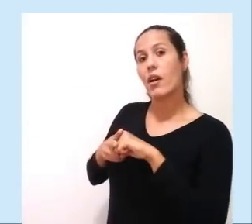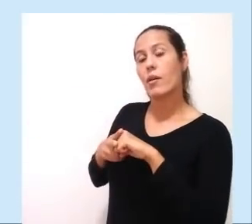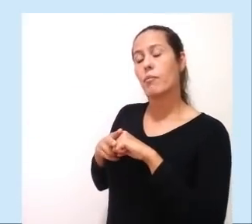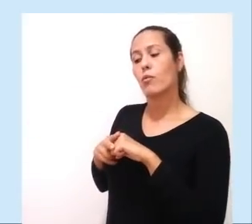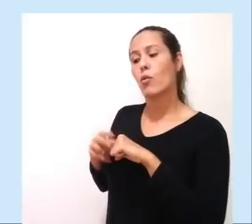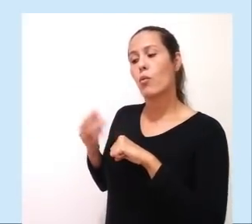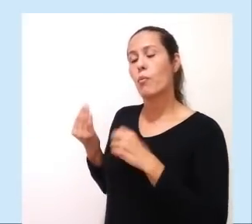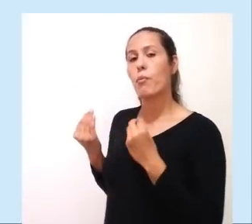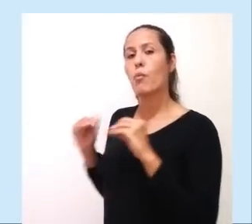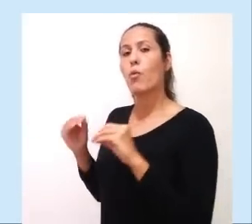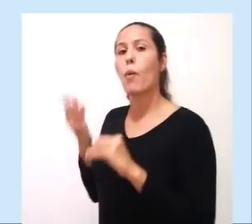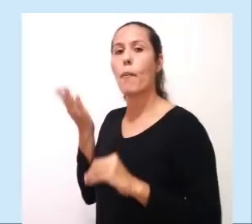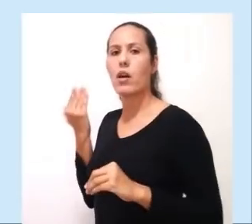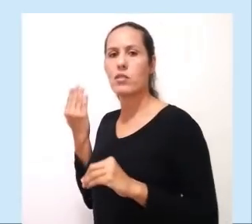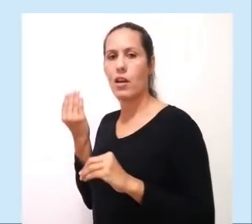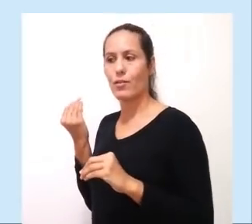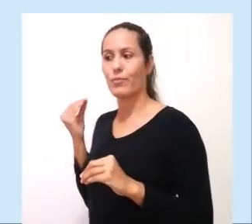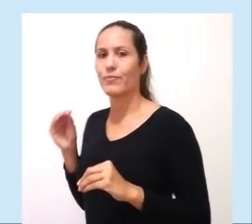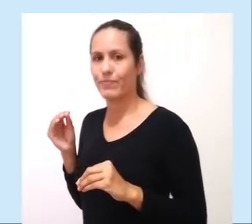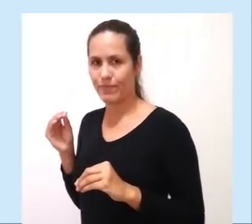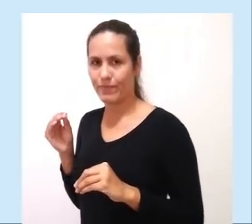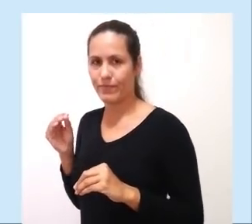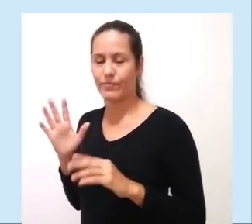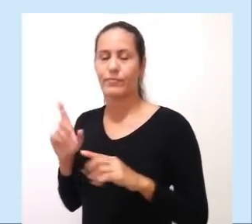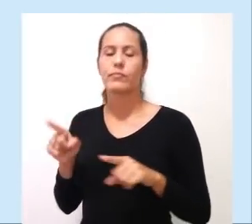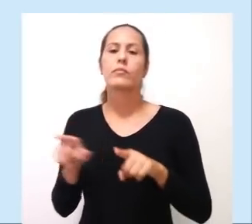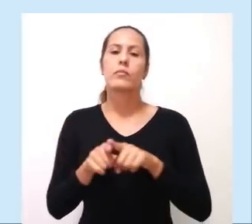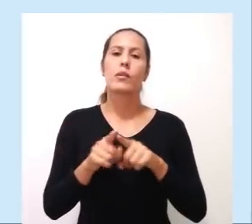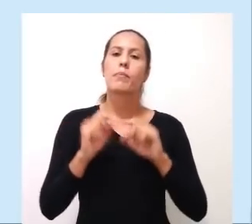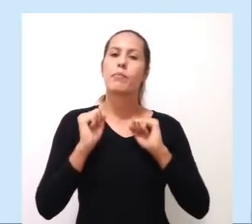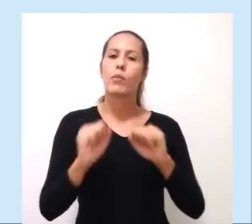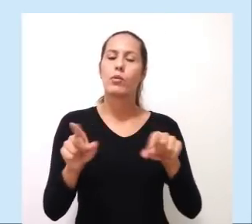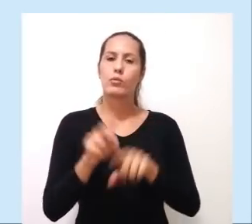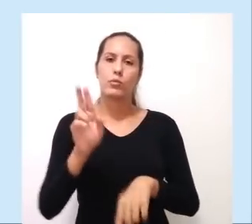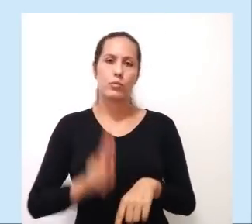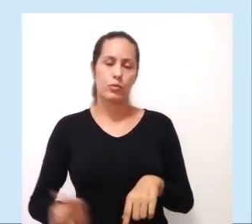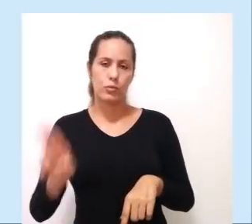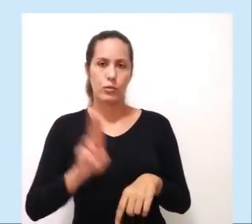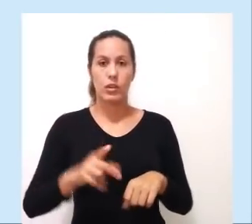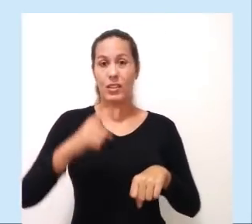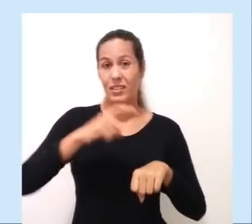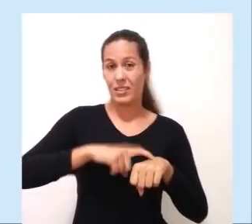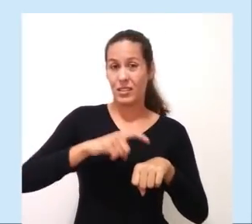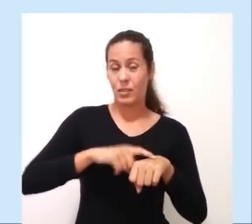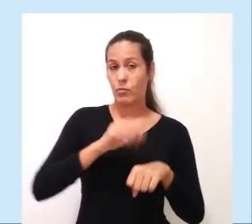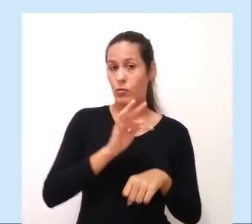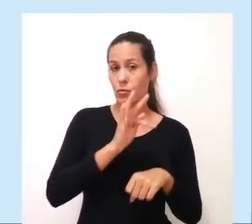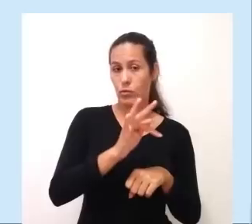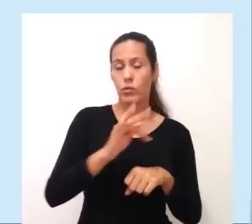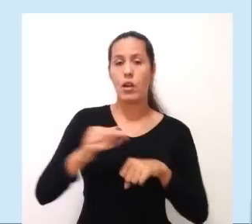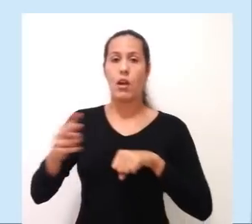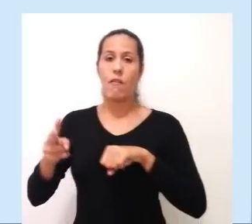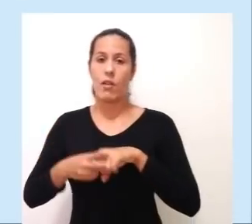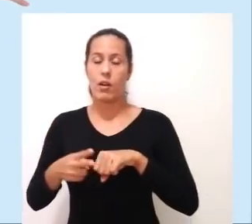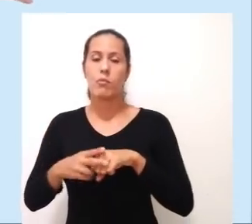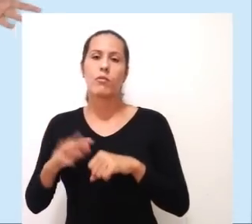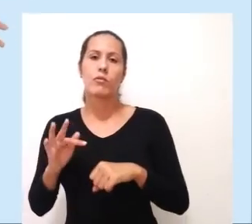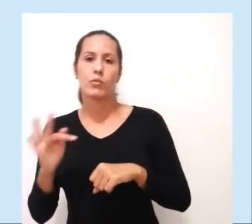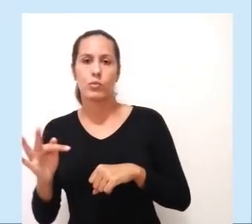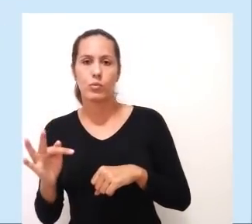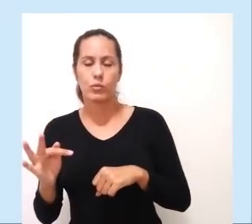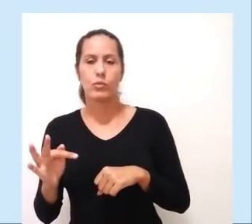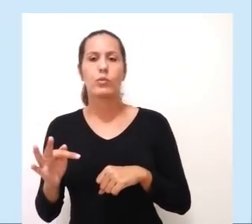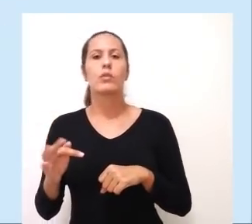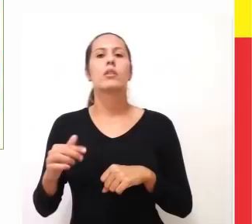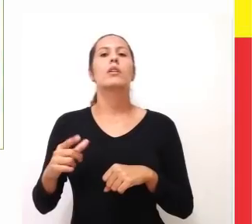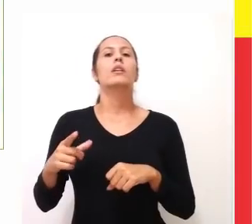posso utilizar aqui a questão, o tempo no futuro, o verbo no futuro, no texto jornalístico. Lembrar que nós temos o futuro do presente